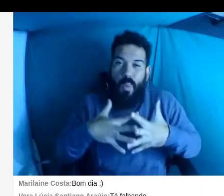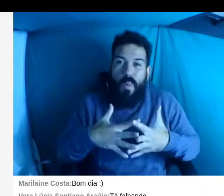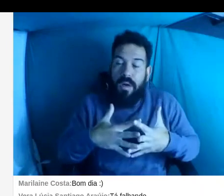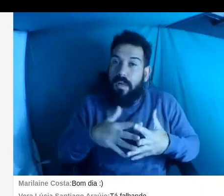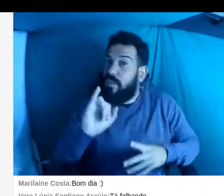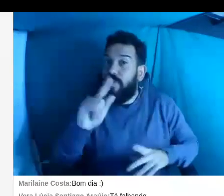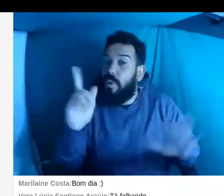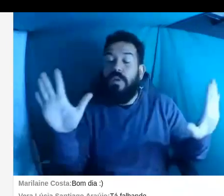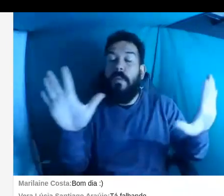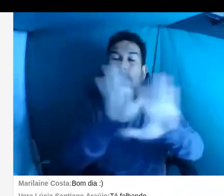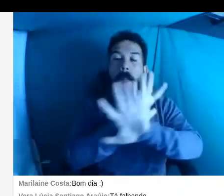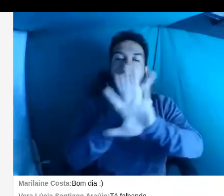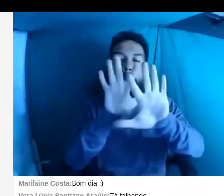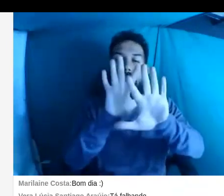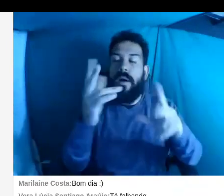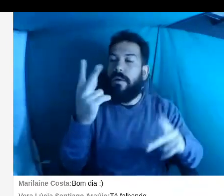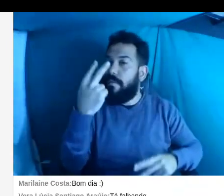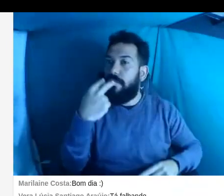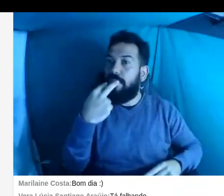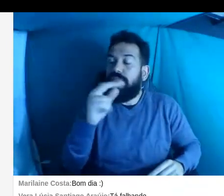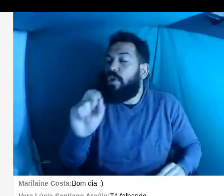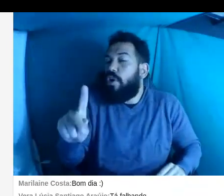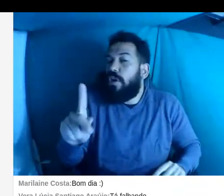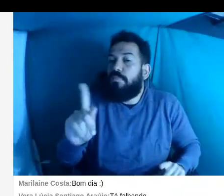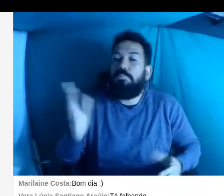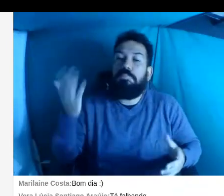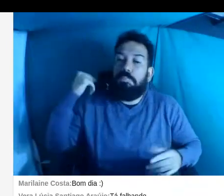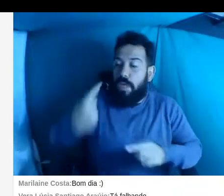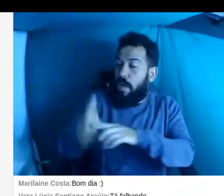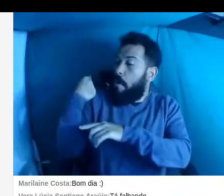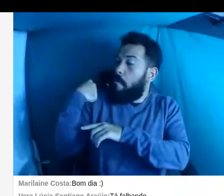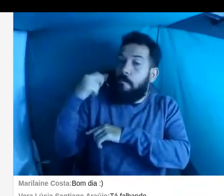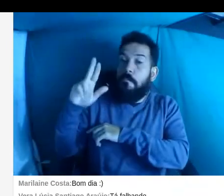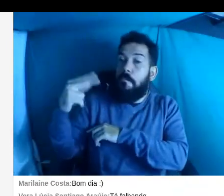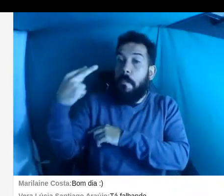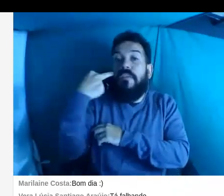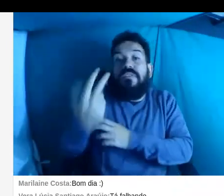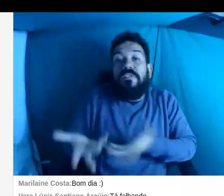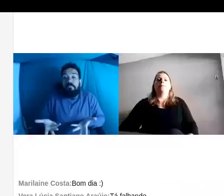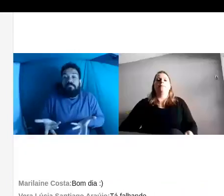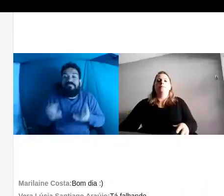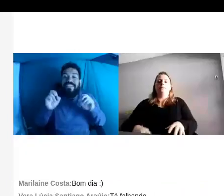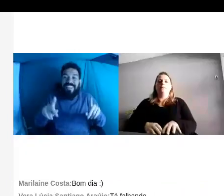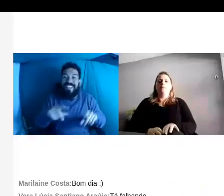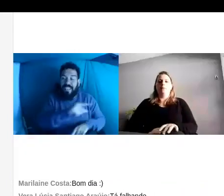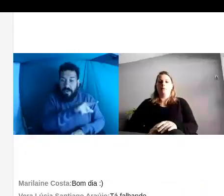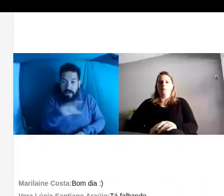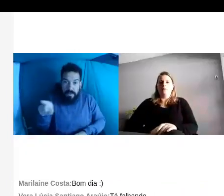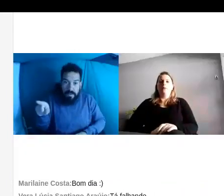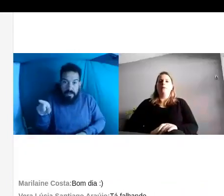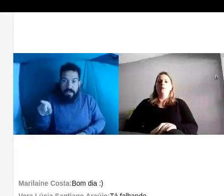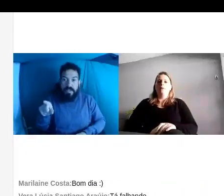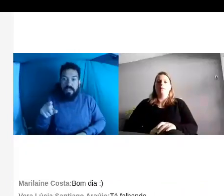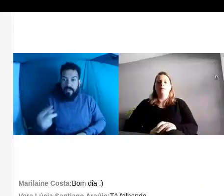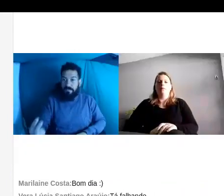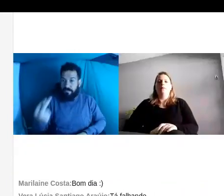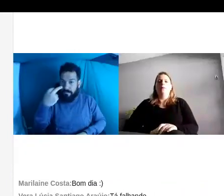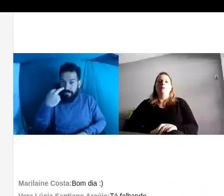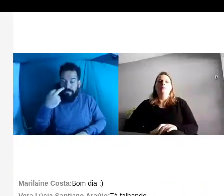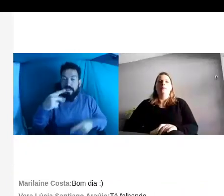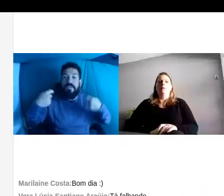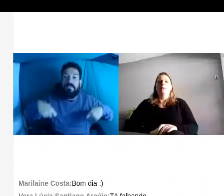estão absolutamente confortáveis, porque já não estavam me vendo mesmo. E vocês que me ver vão ter